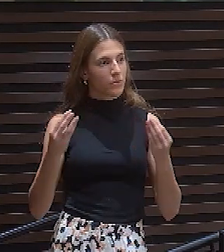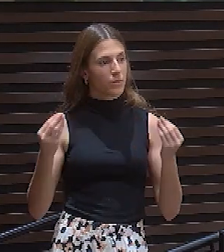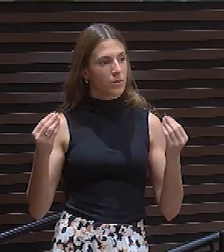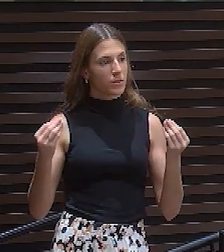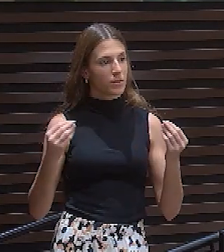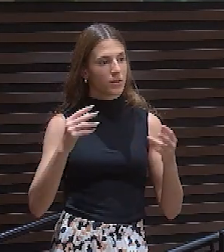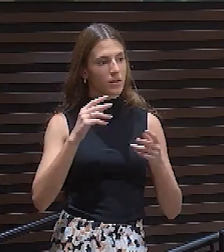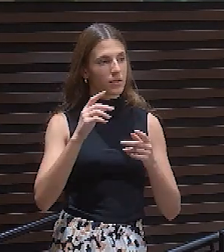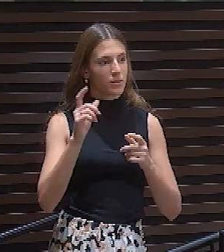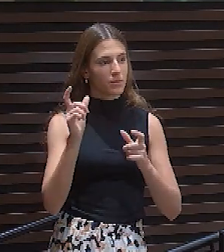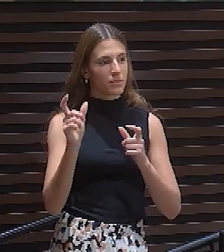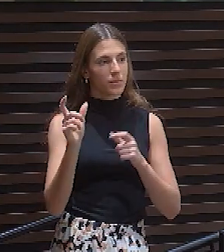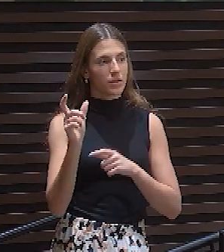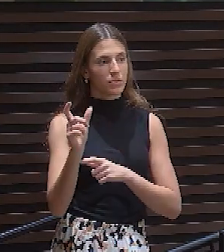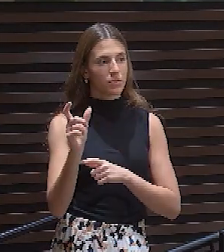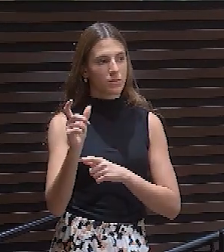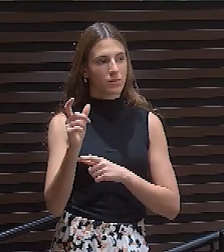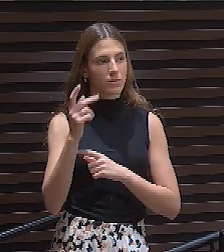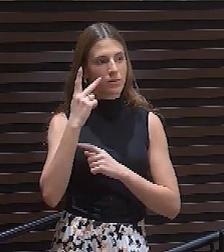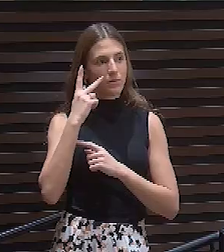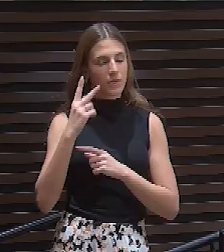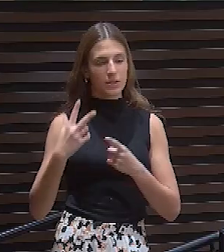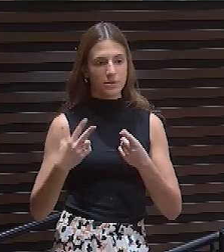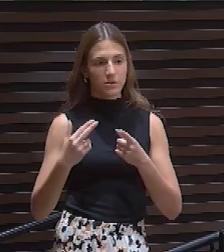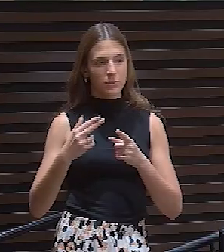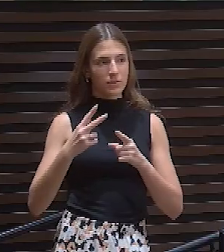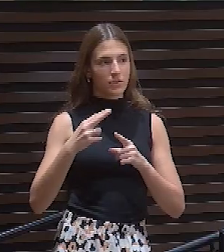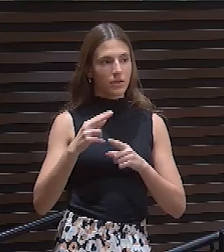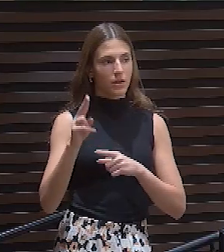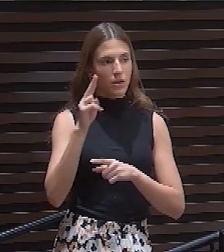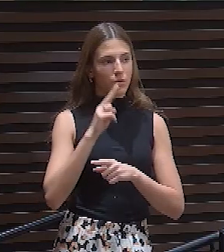circuncidar aquele povo todo com facas de pedra.